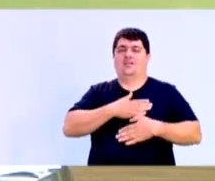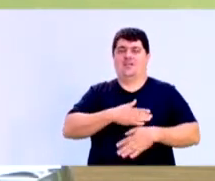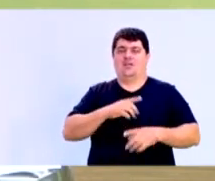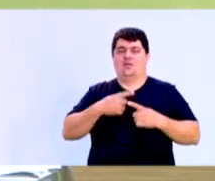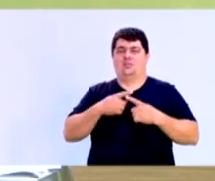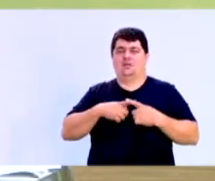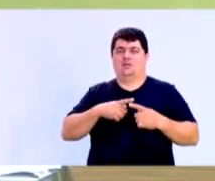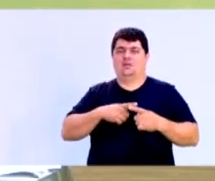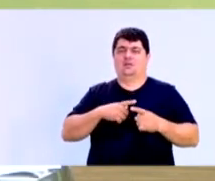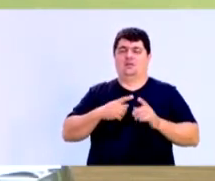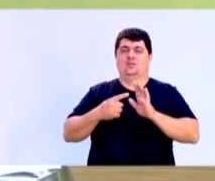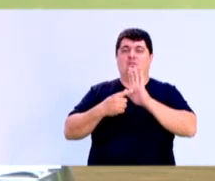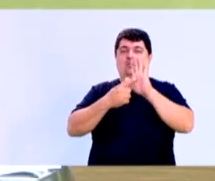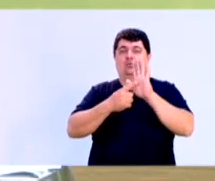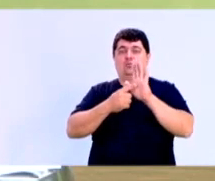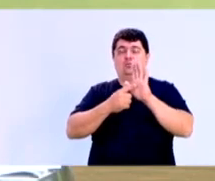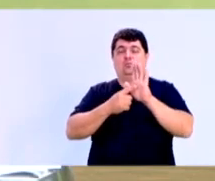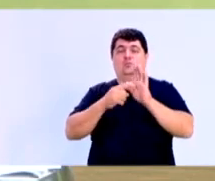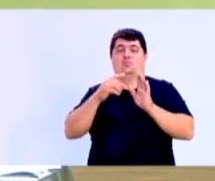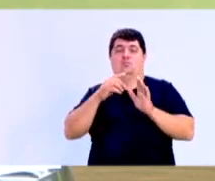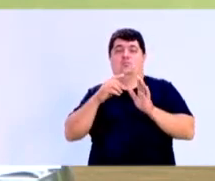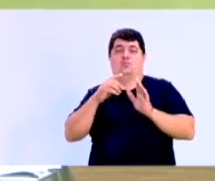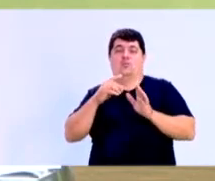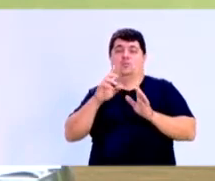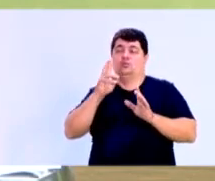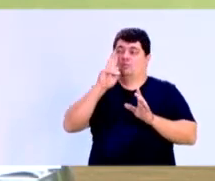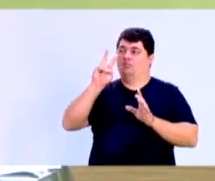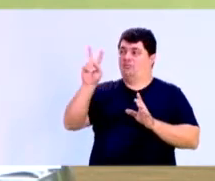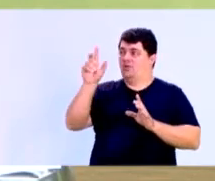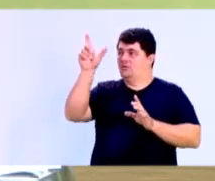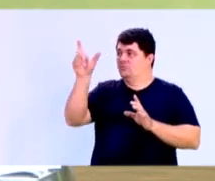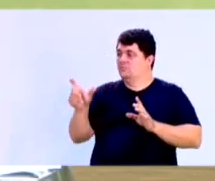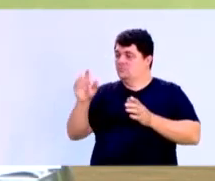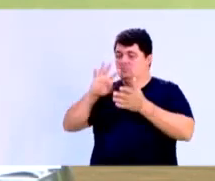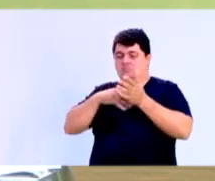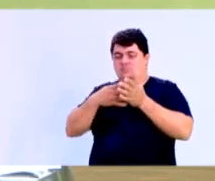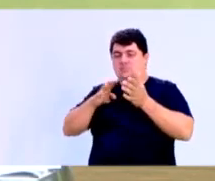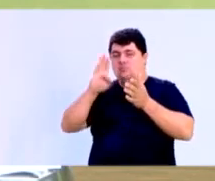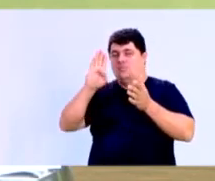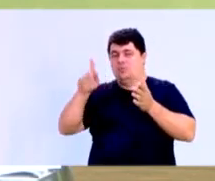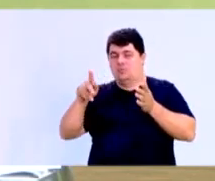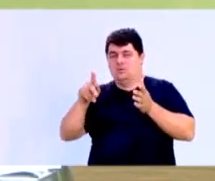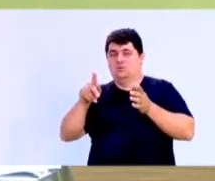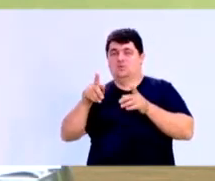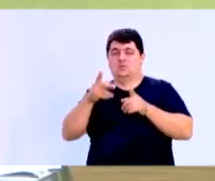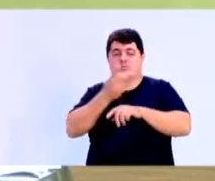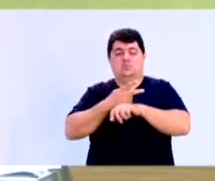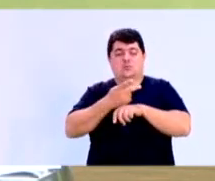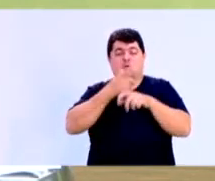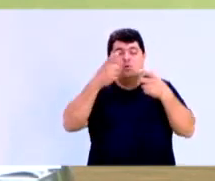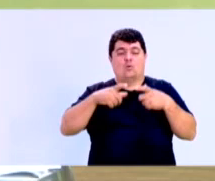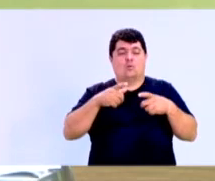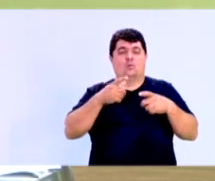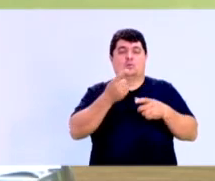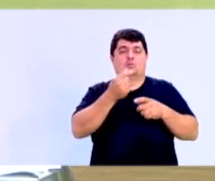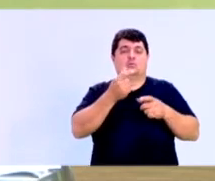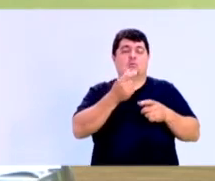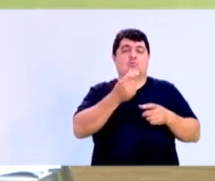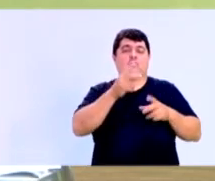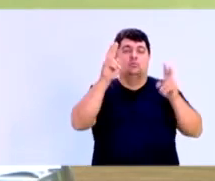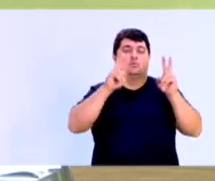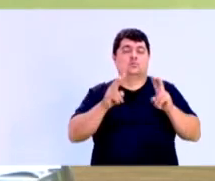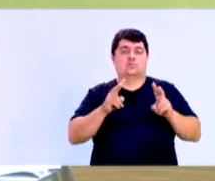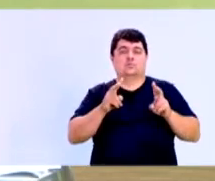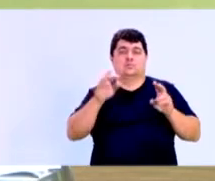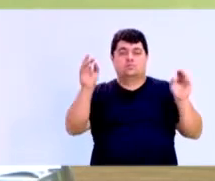duas demonstrações colocadas para vocês. É só ir lá, olhar a fórmula e procurar onde está cada valor, né? Depois fazer, aí a